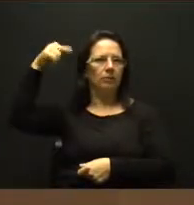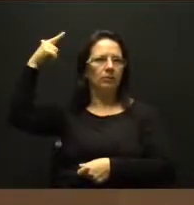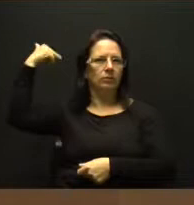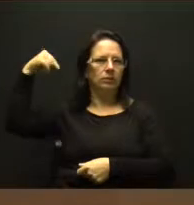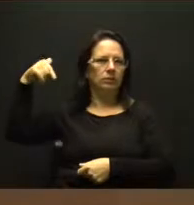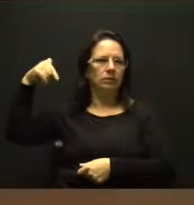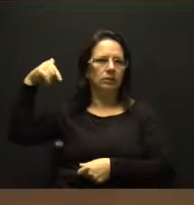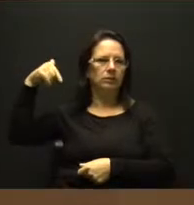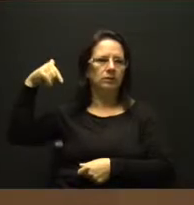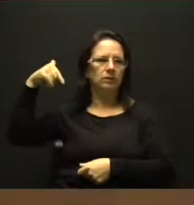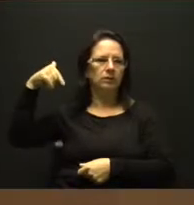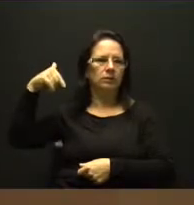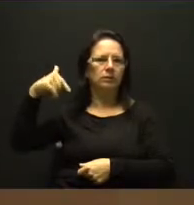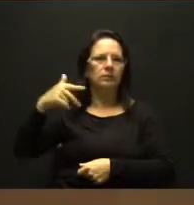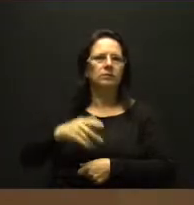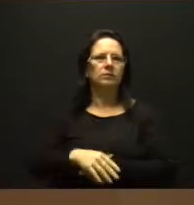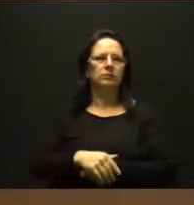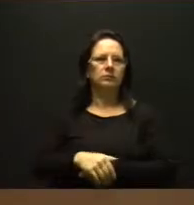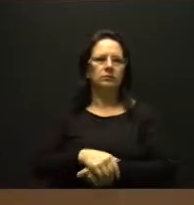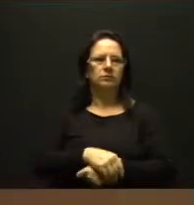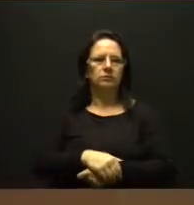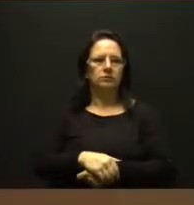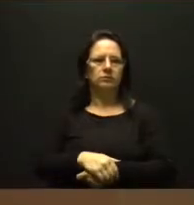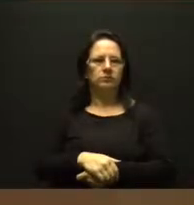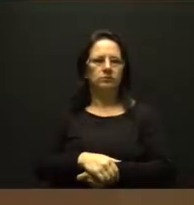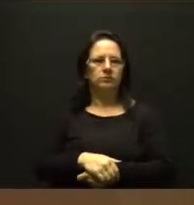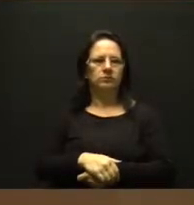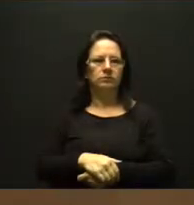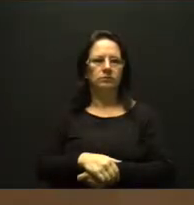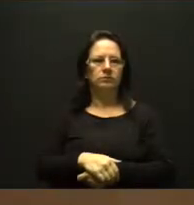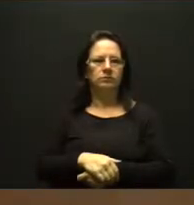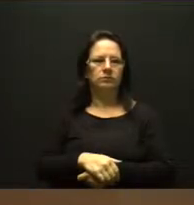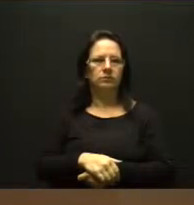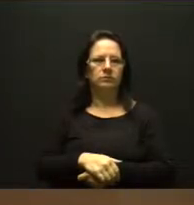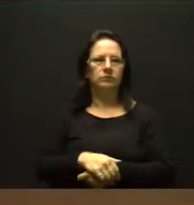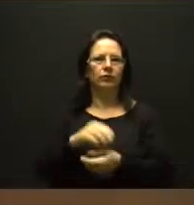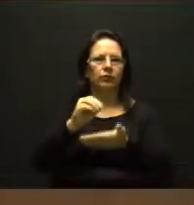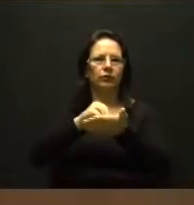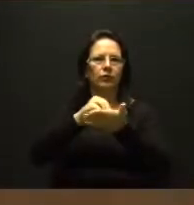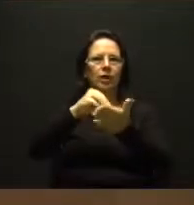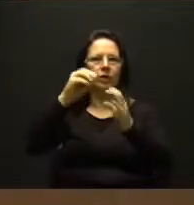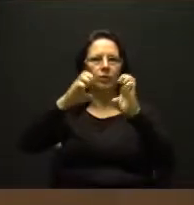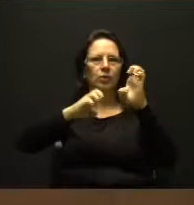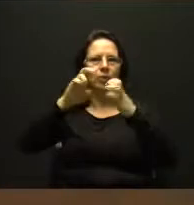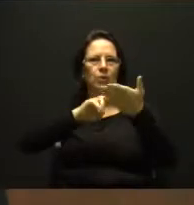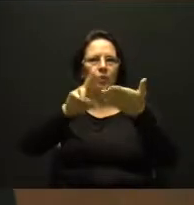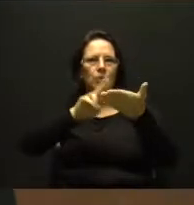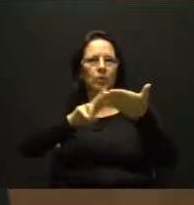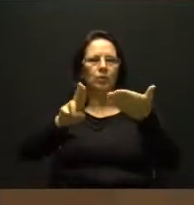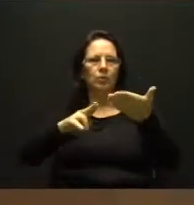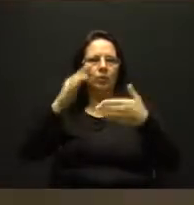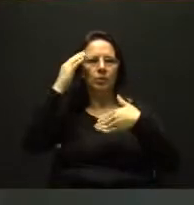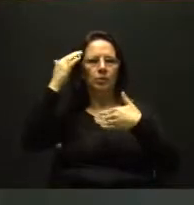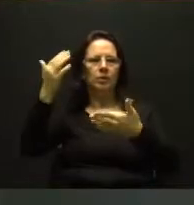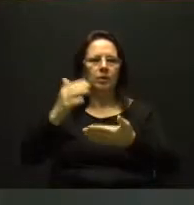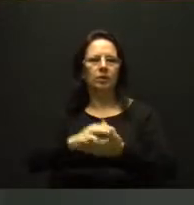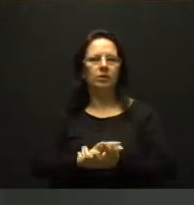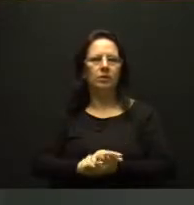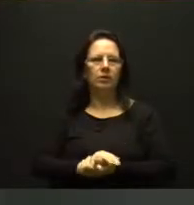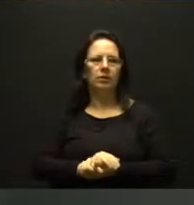com detalhes ele volta a falar apenas que seu papel zinho aqui do nome da empresa obrigada pela oportunidade